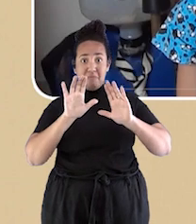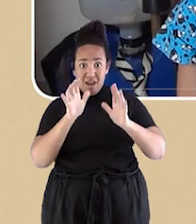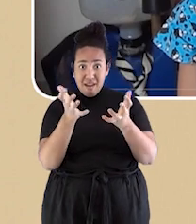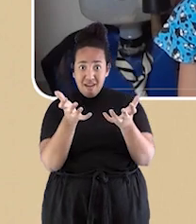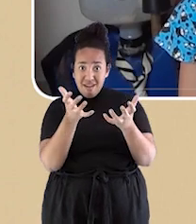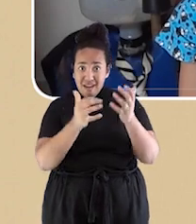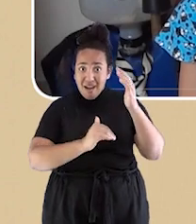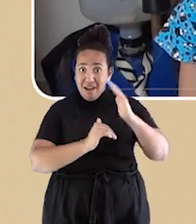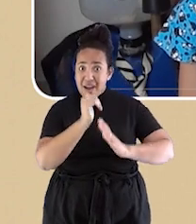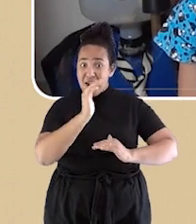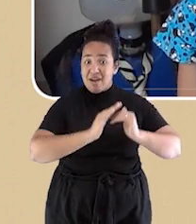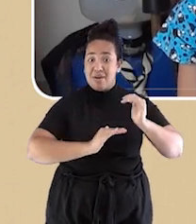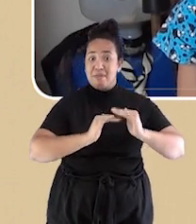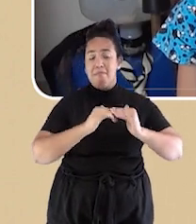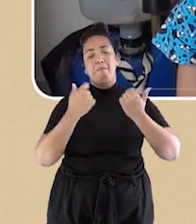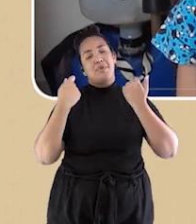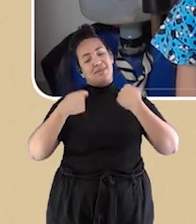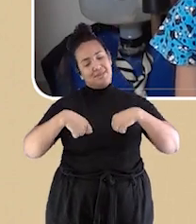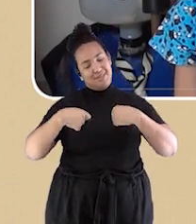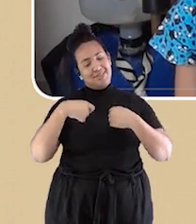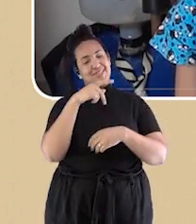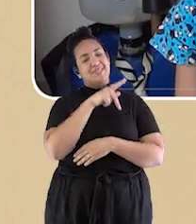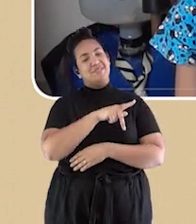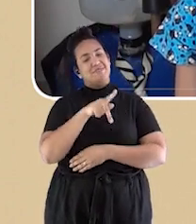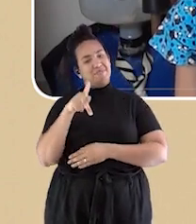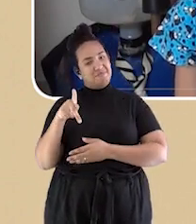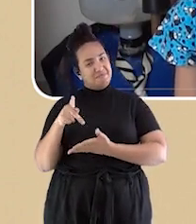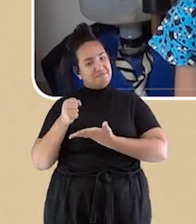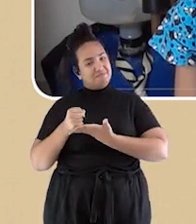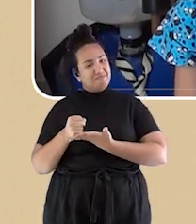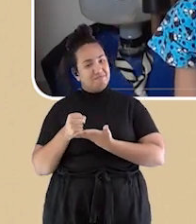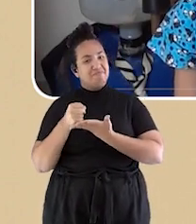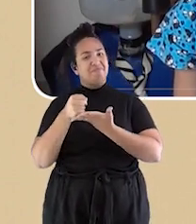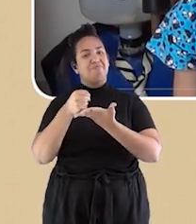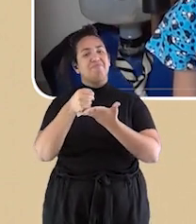ser tudo isso, tem que se ter um professor.